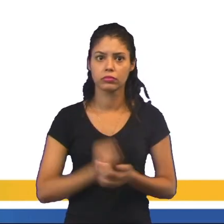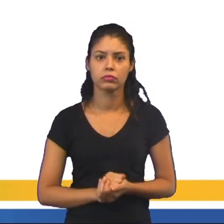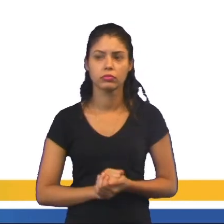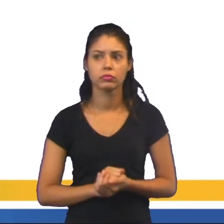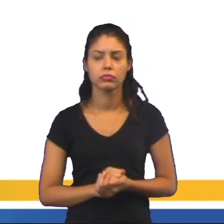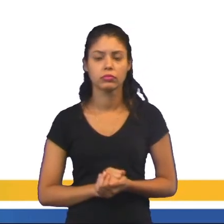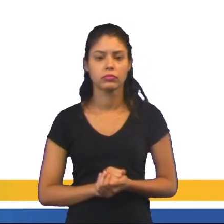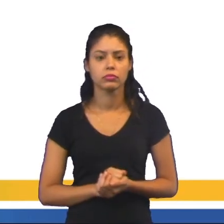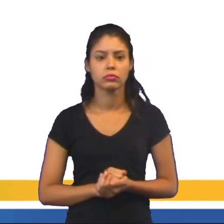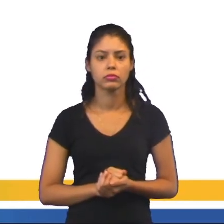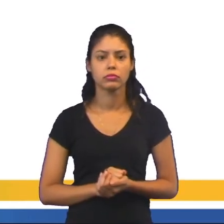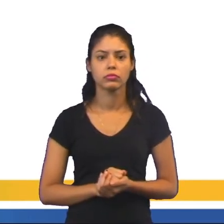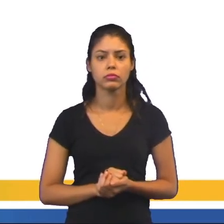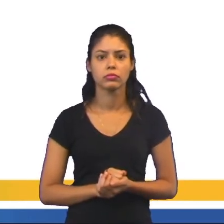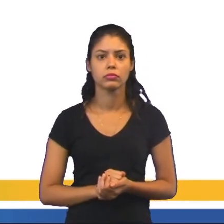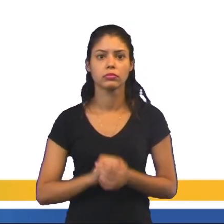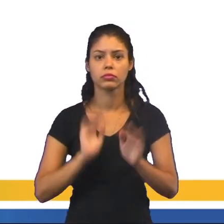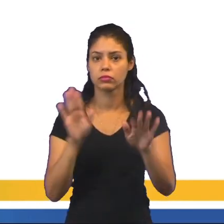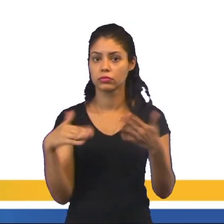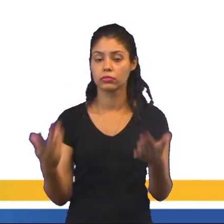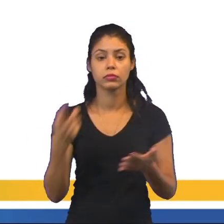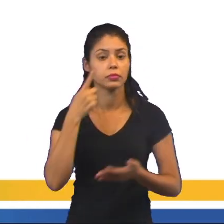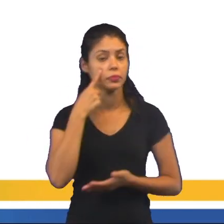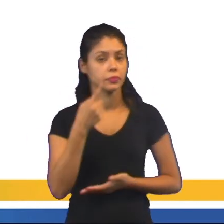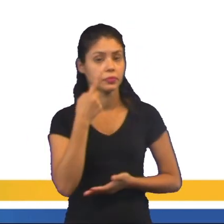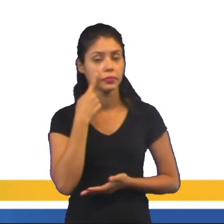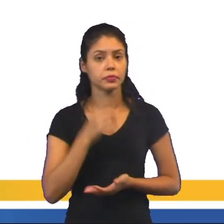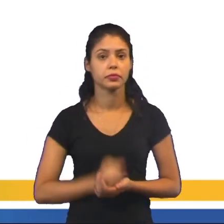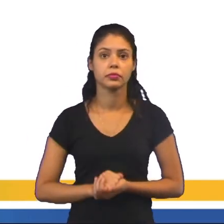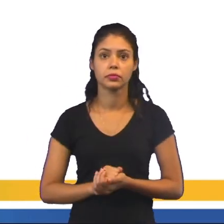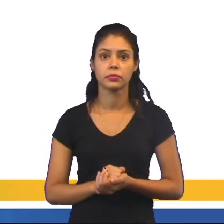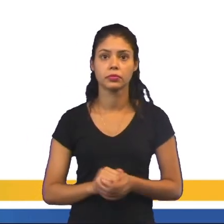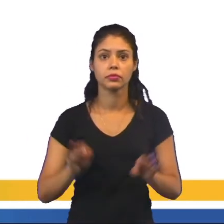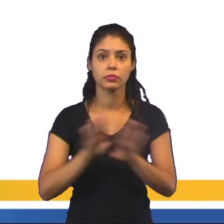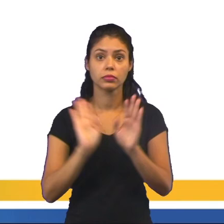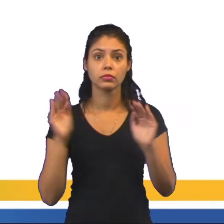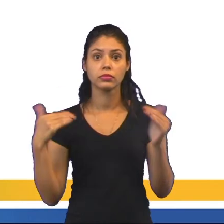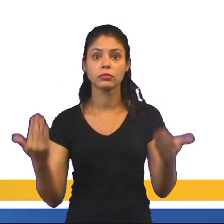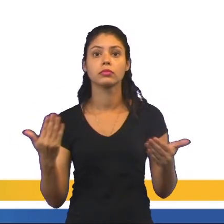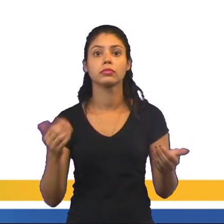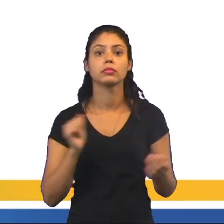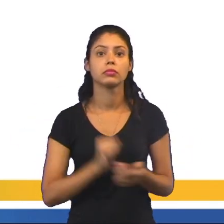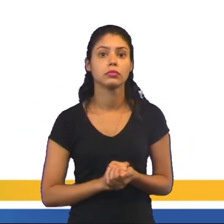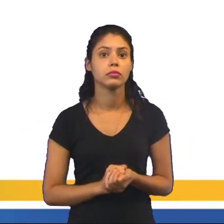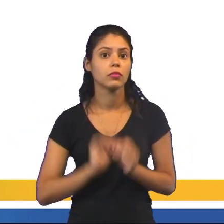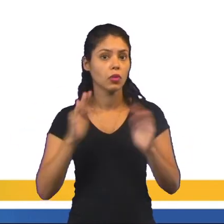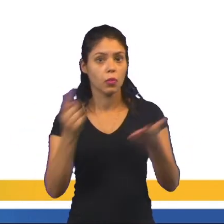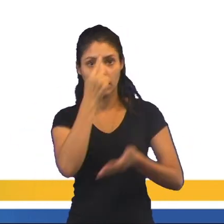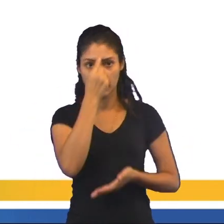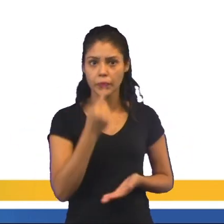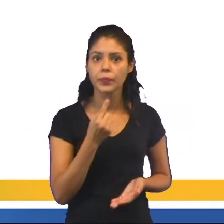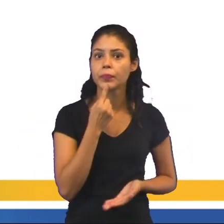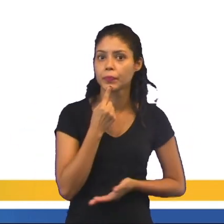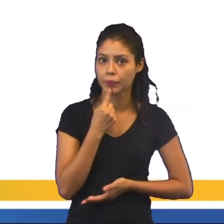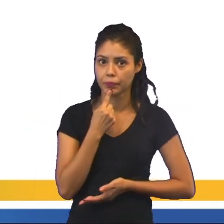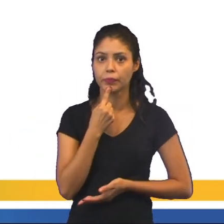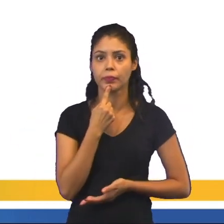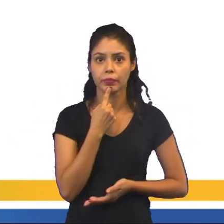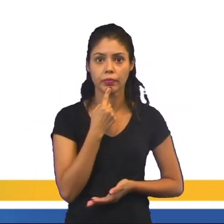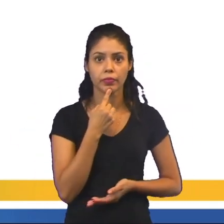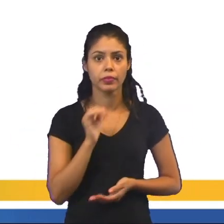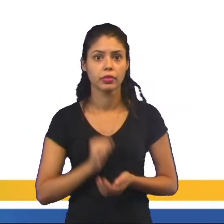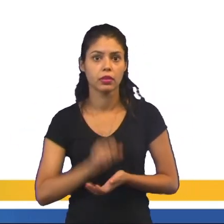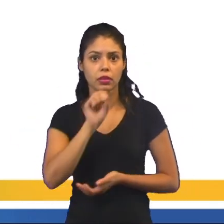Então vejamos aí. Nesse caso aí, ó, Quais as figuras abaixo